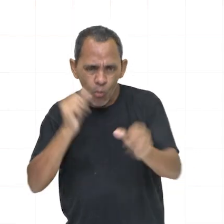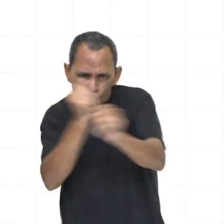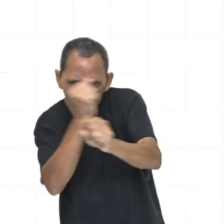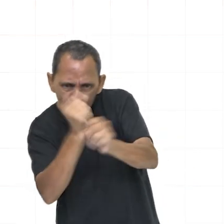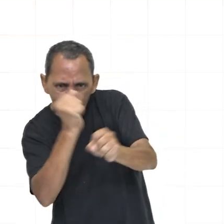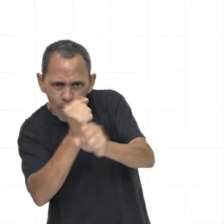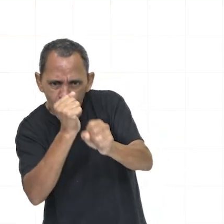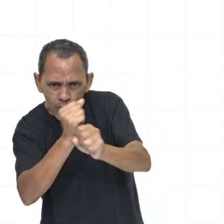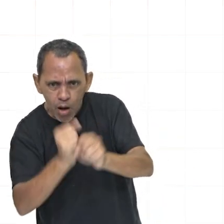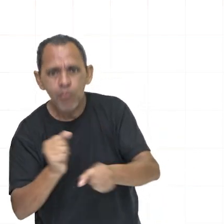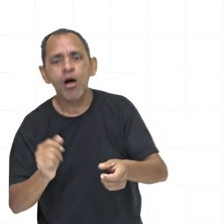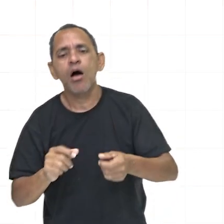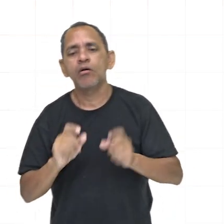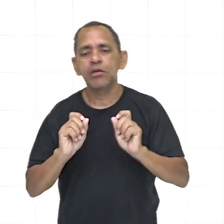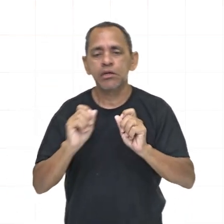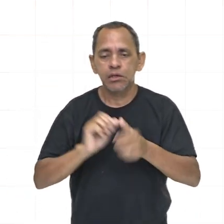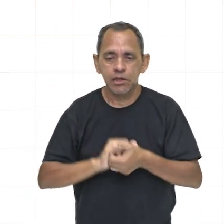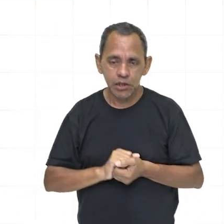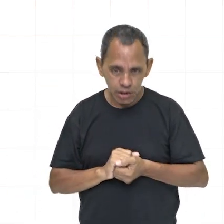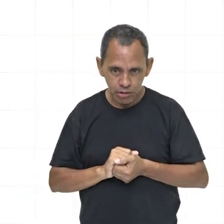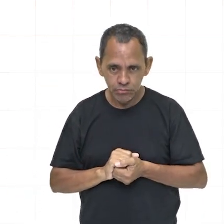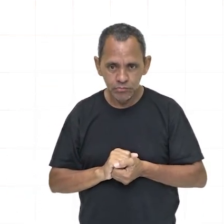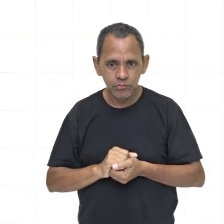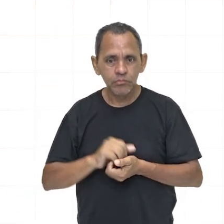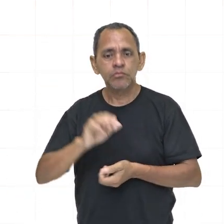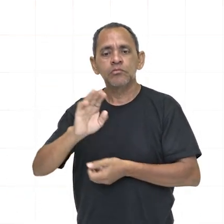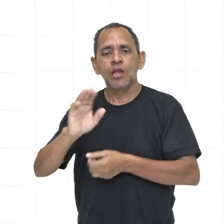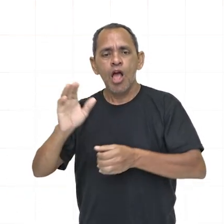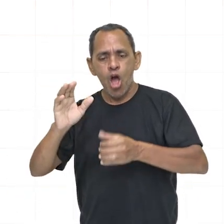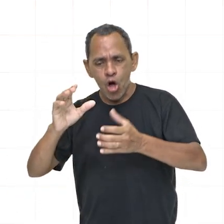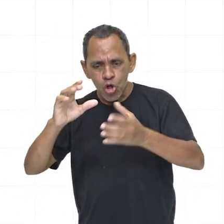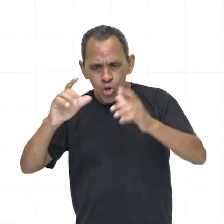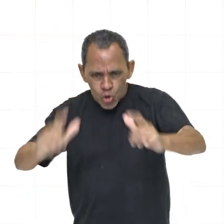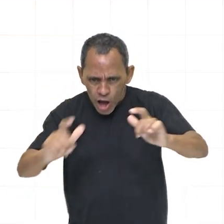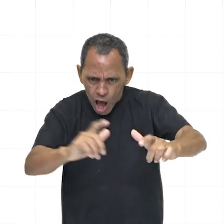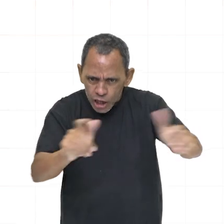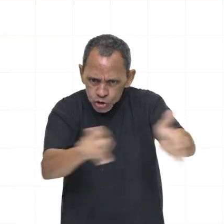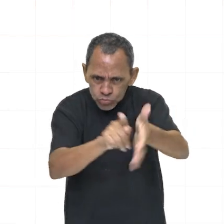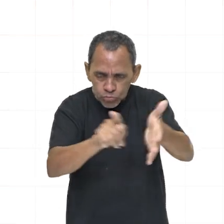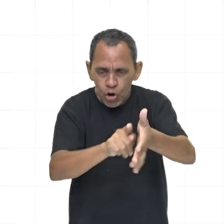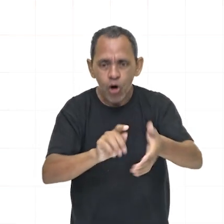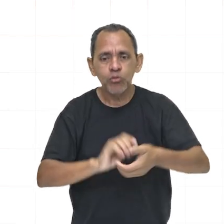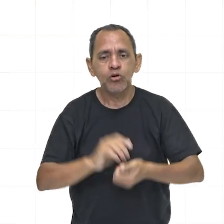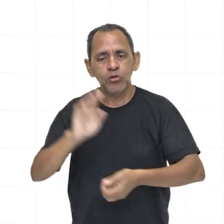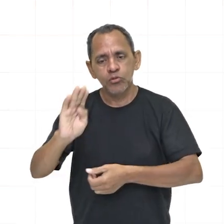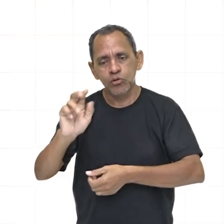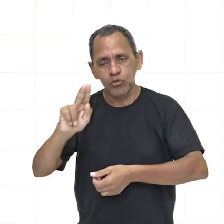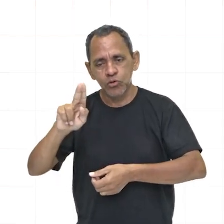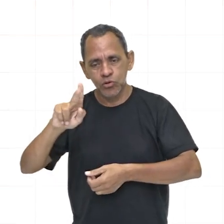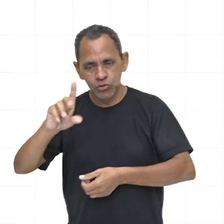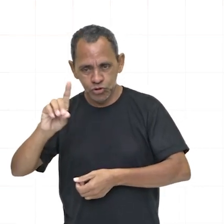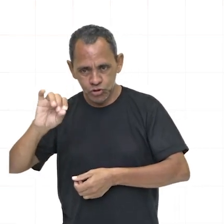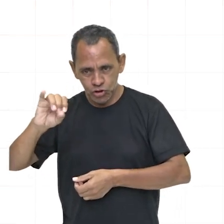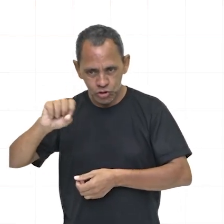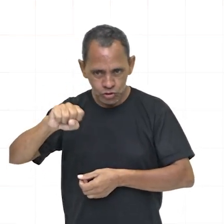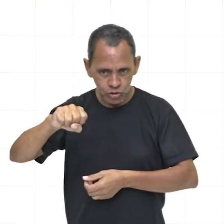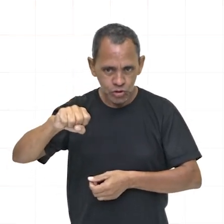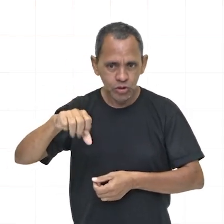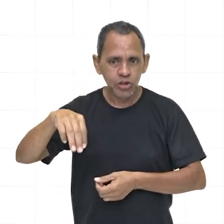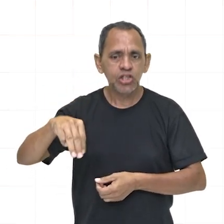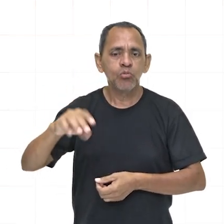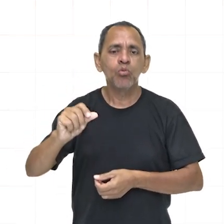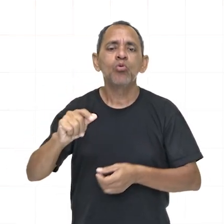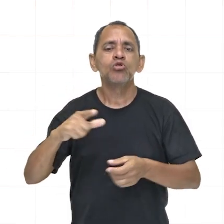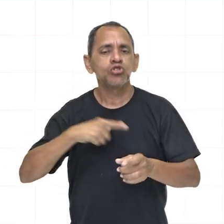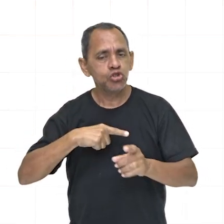lá de séculos e mais séculos antes de Cristo. E também a interação e influência cultural, ou seja, elas tinham